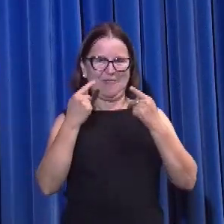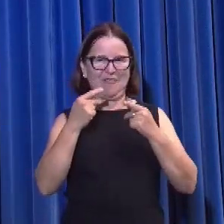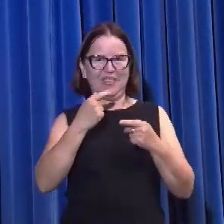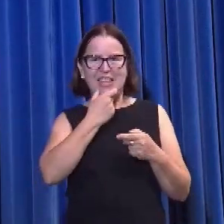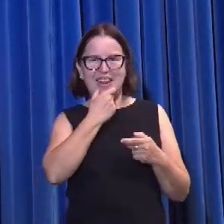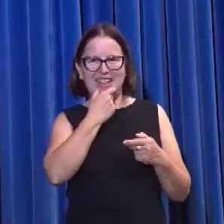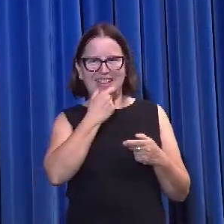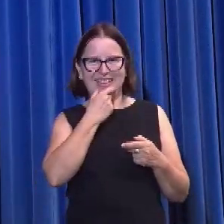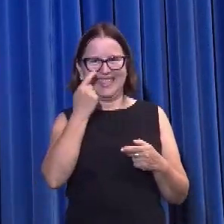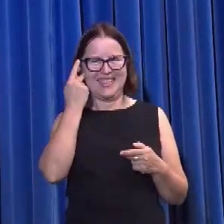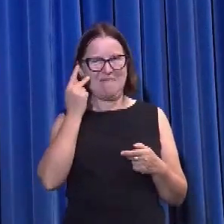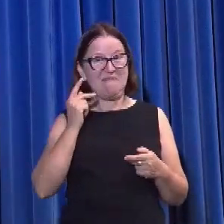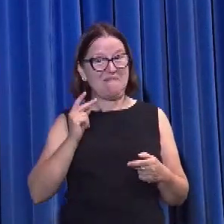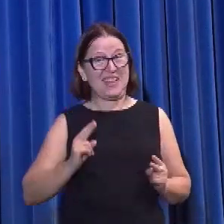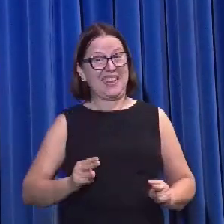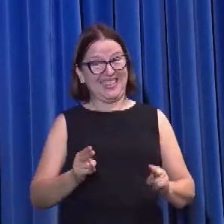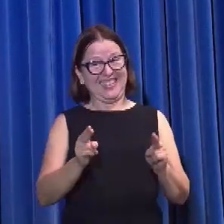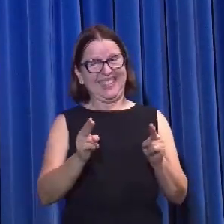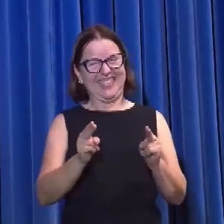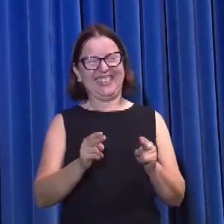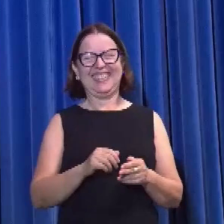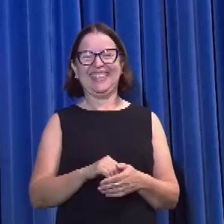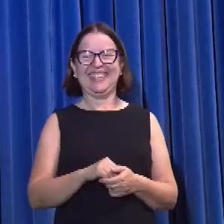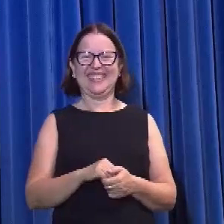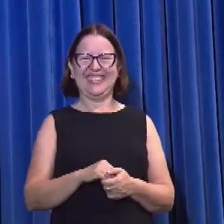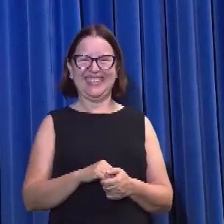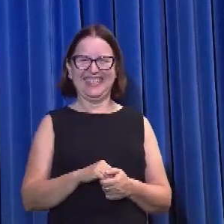O amor é para sempre.